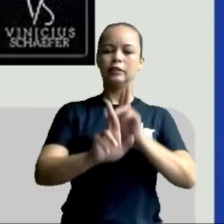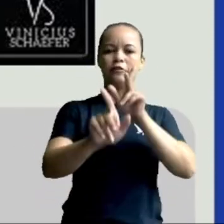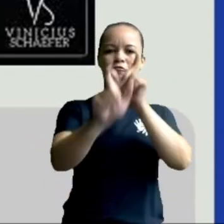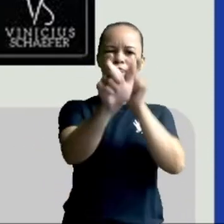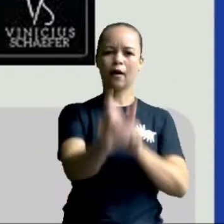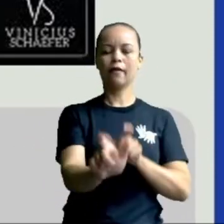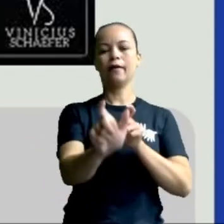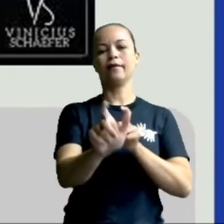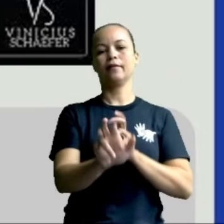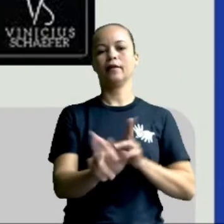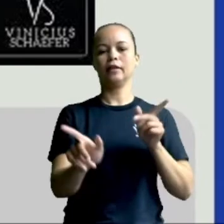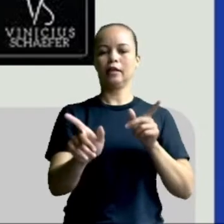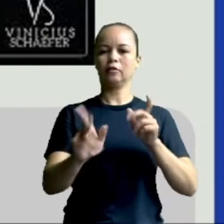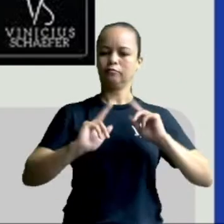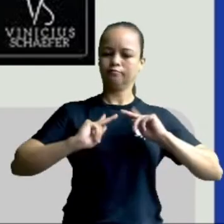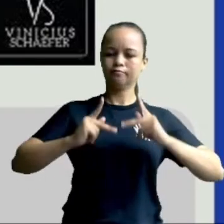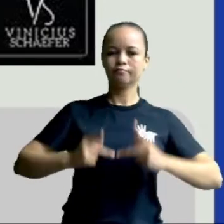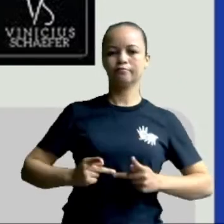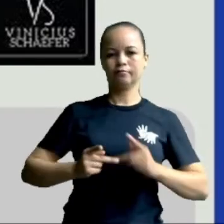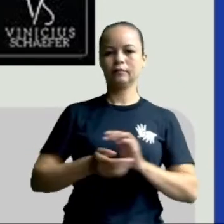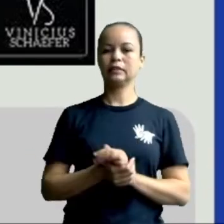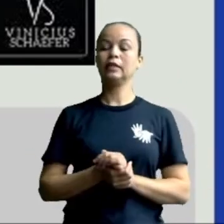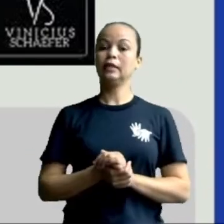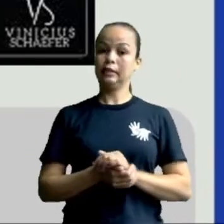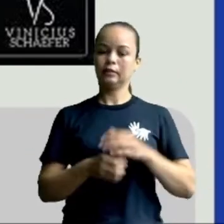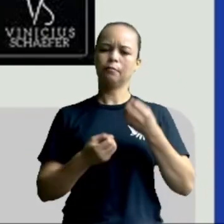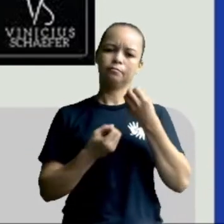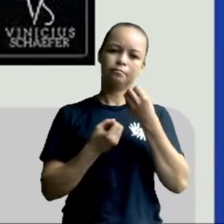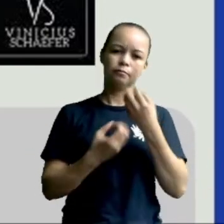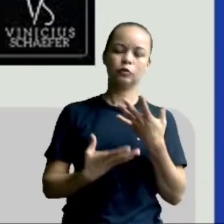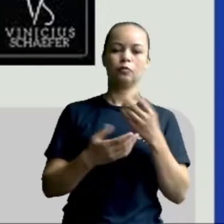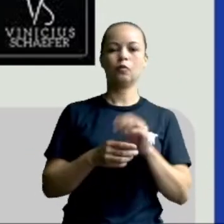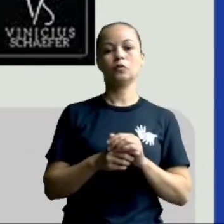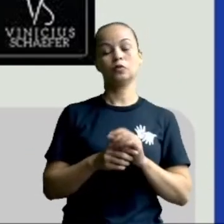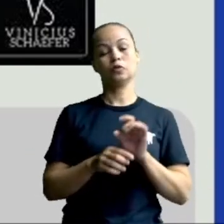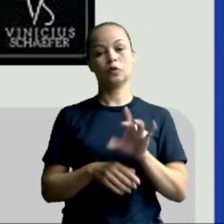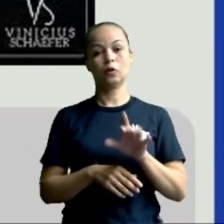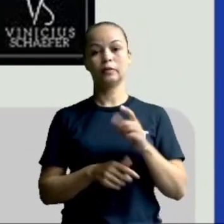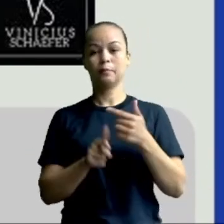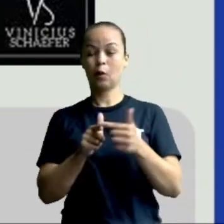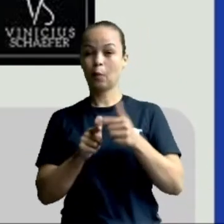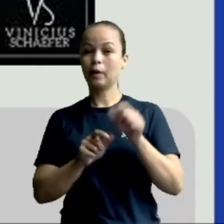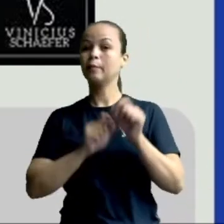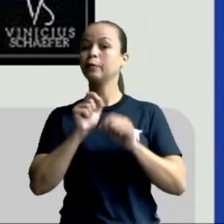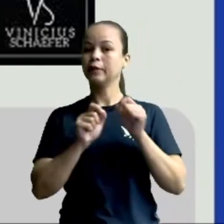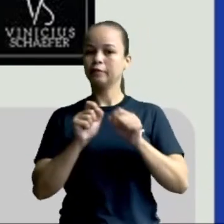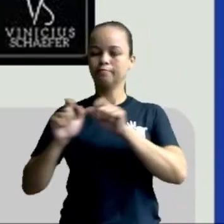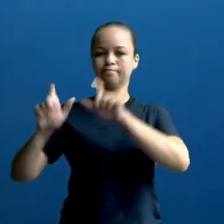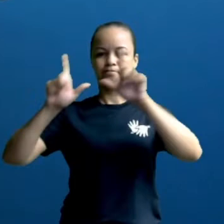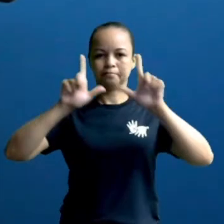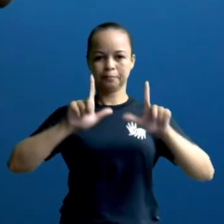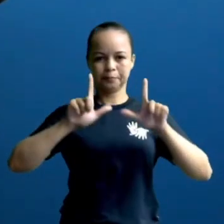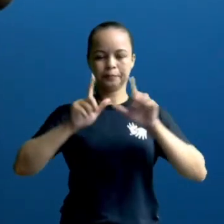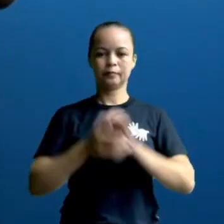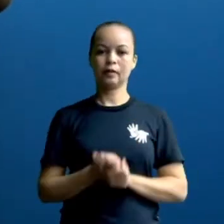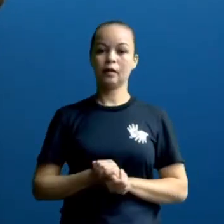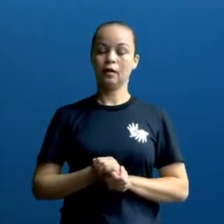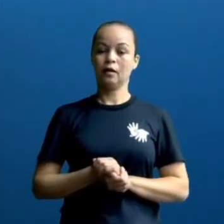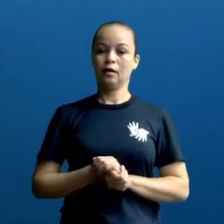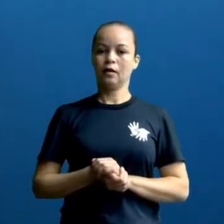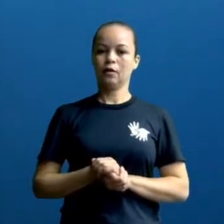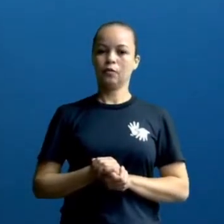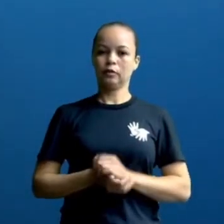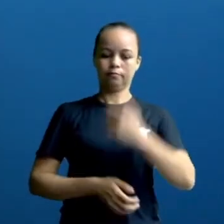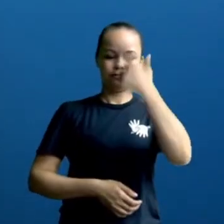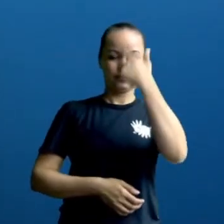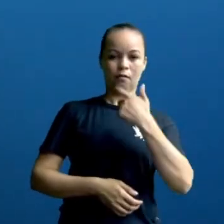é singular da espécie humana. E isso é muito bom. Só que tem um problema. Volta aqui comigo, produção. Quando eu